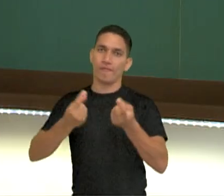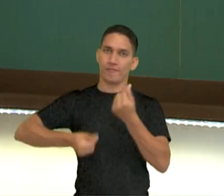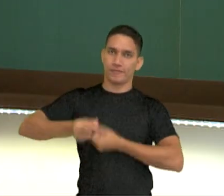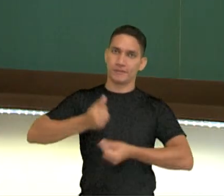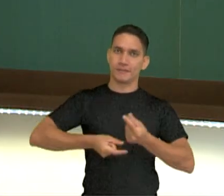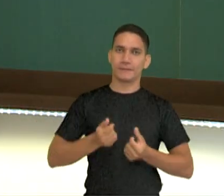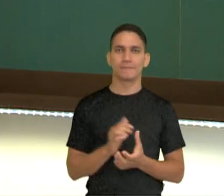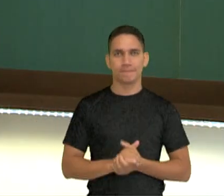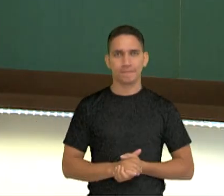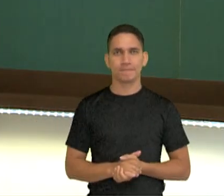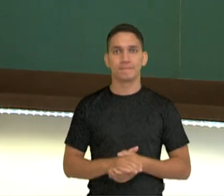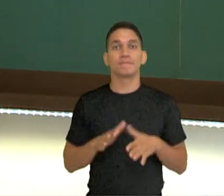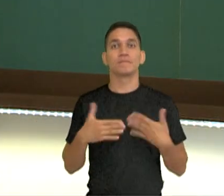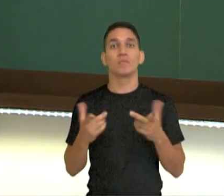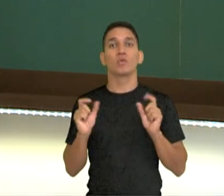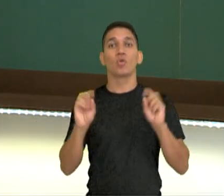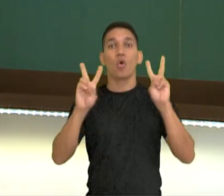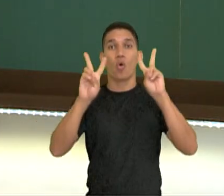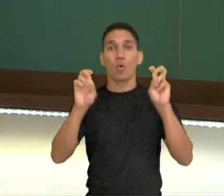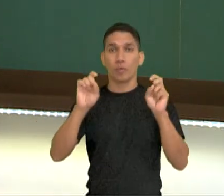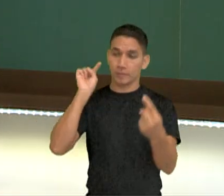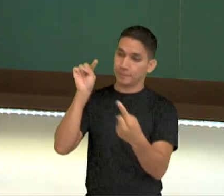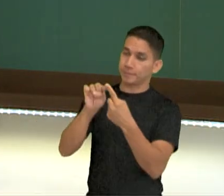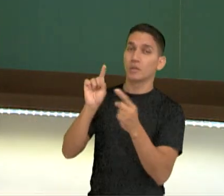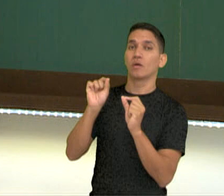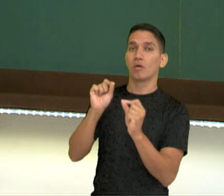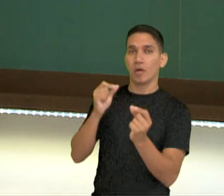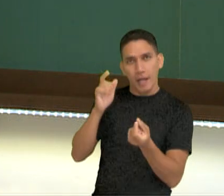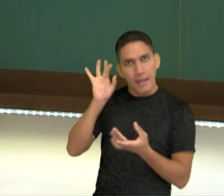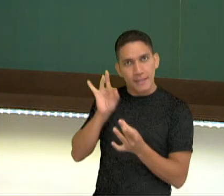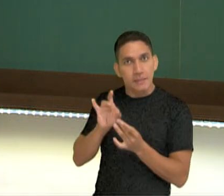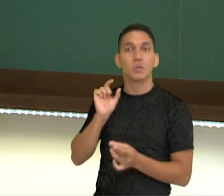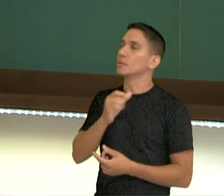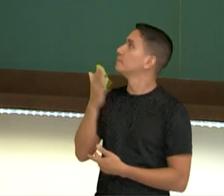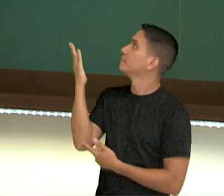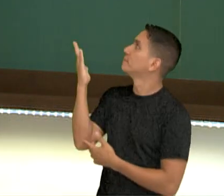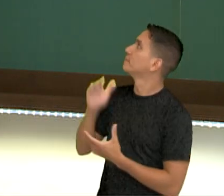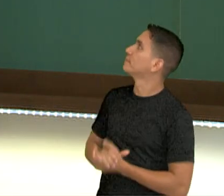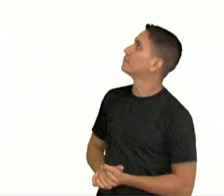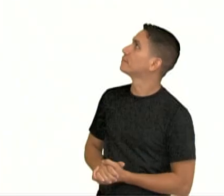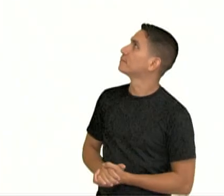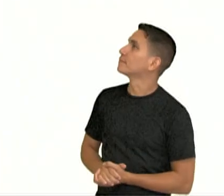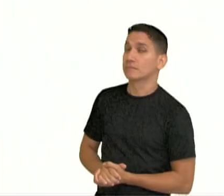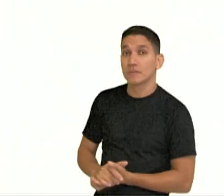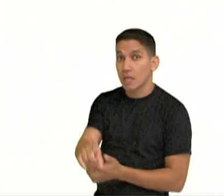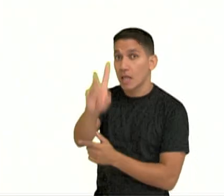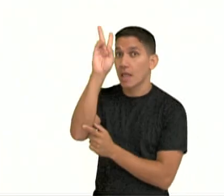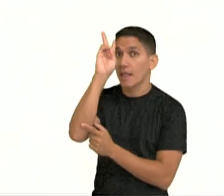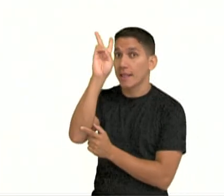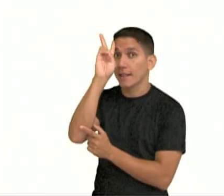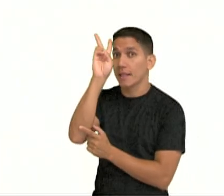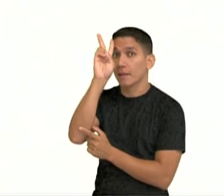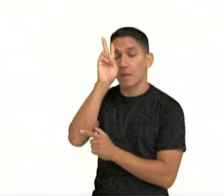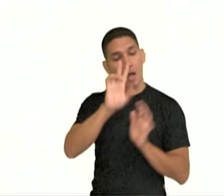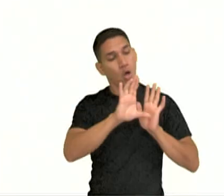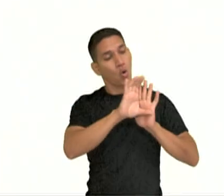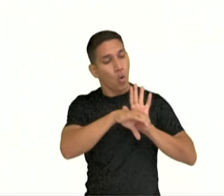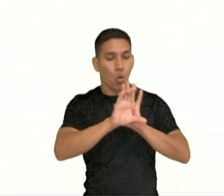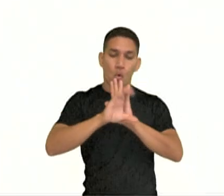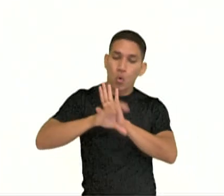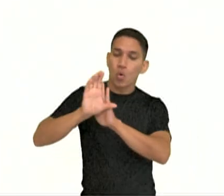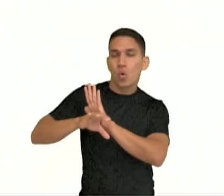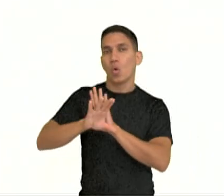financeiro. Então, hoje o nosso objetivo, então, especificamente, vai ser relembrar os conceitos